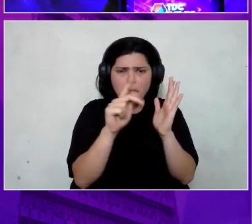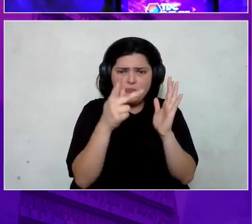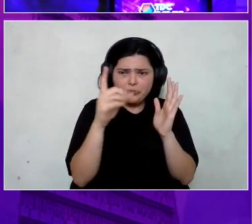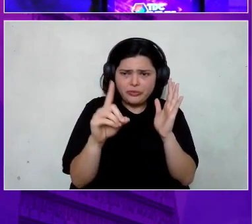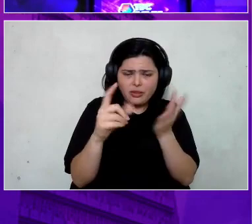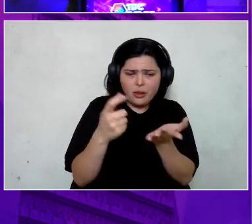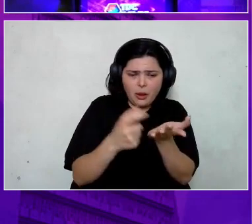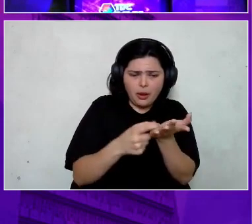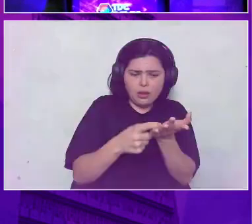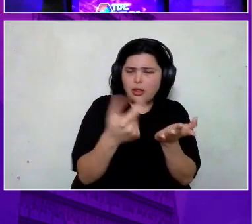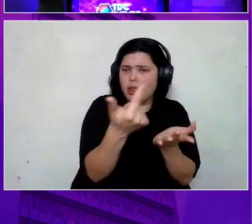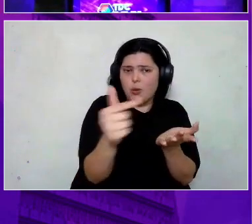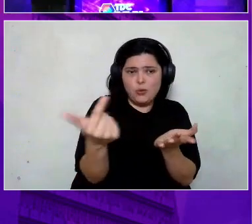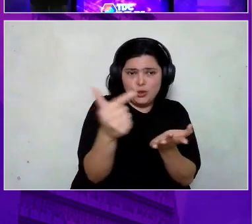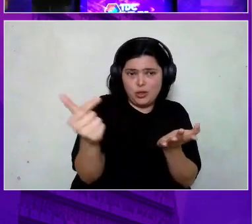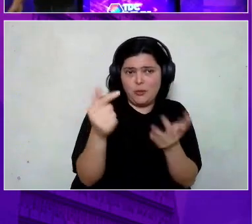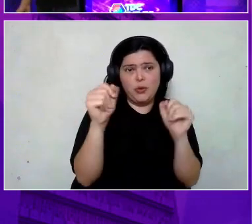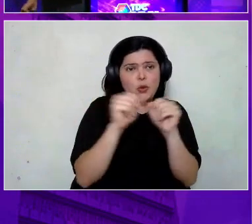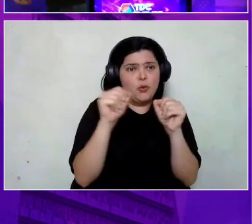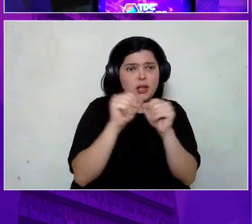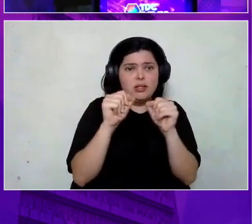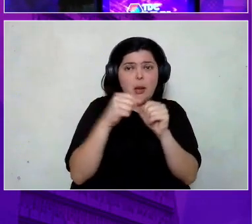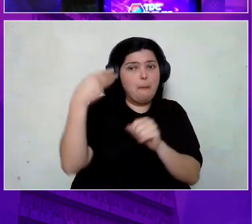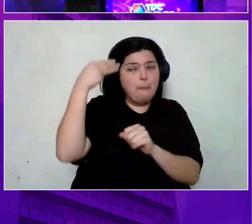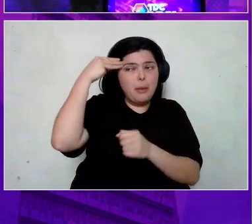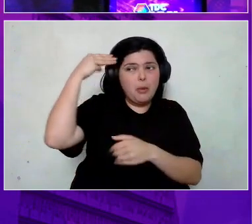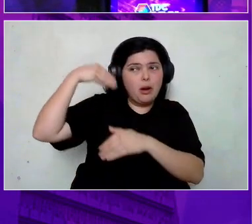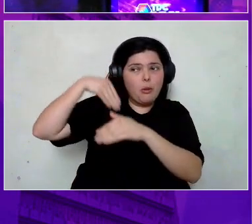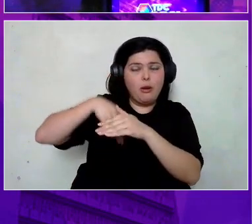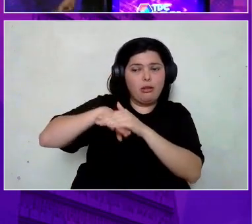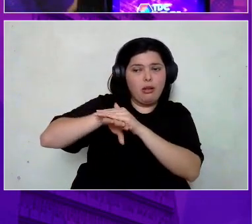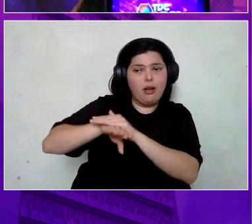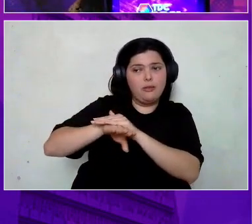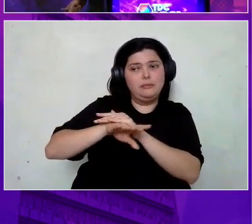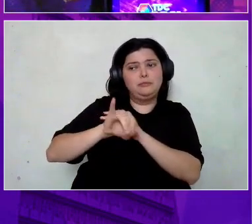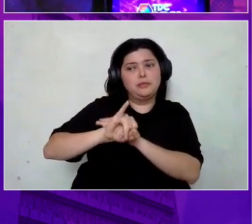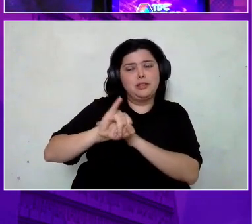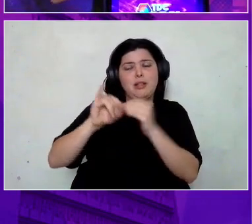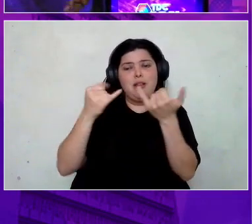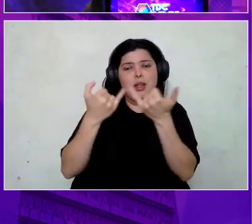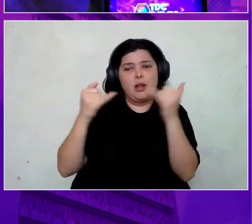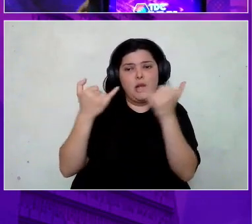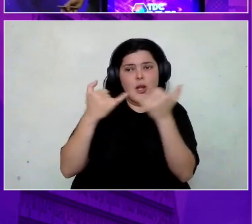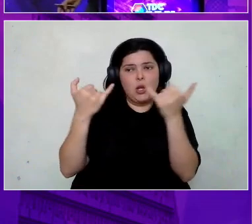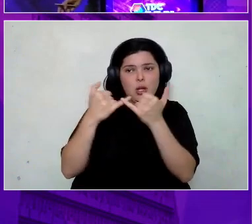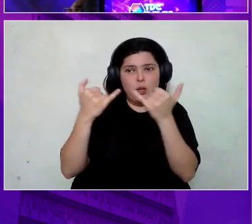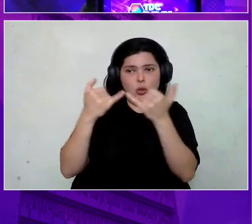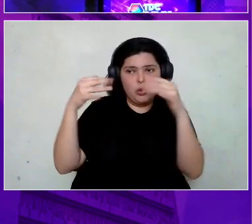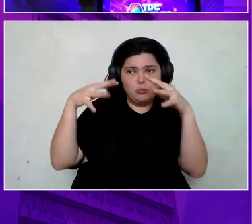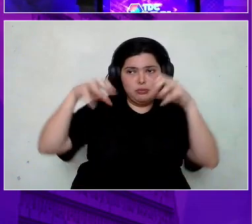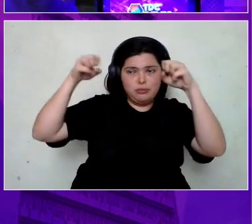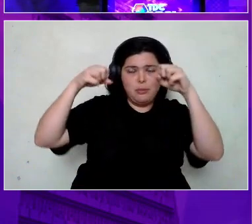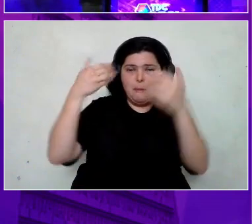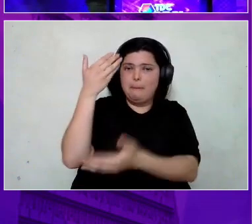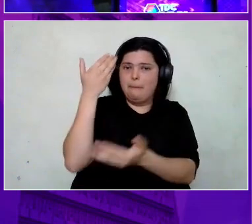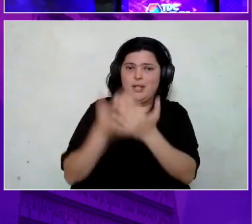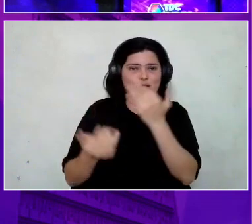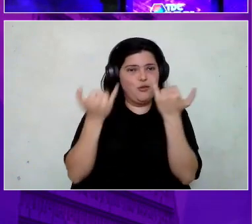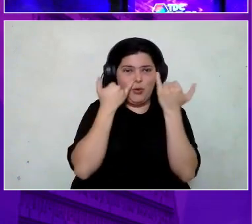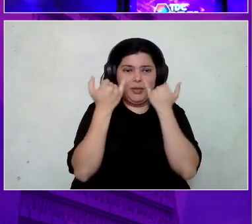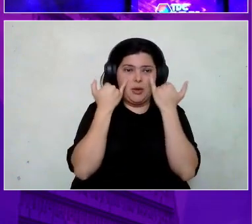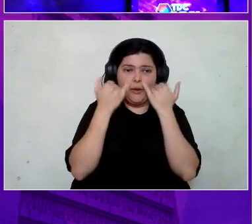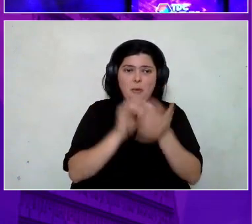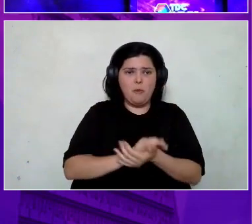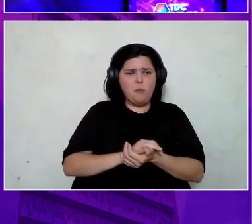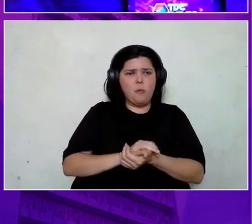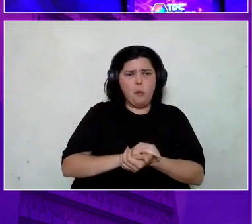tudo que você fazia nele ficava na memória, e se por acaso faltasse energia, alguma coisa do tipo, você perdia tudo que estava fazendo. E aí vocês podem até estar